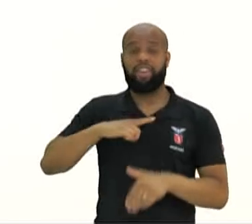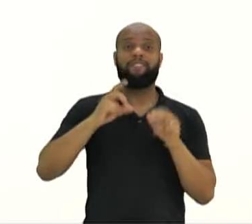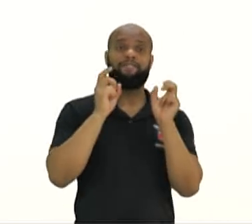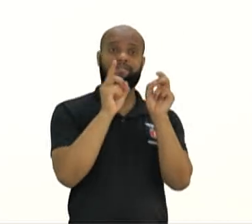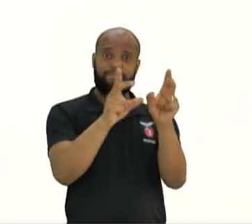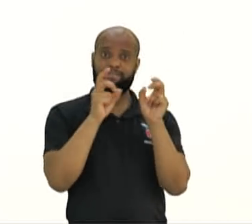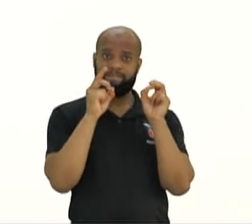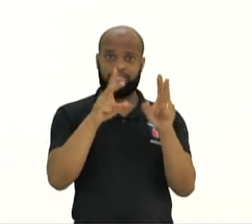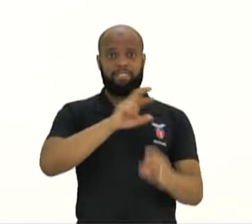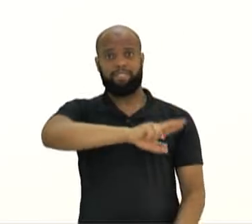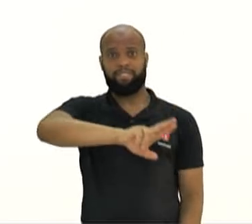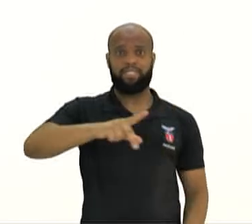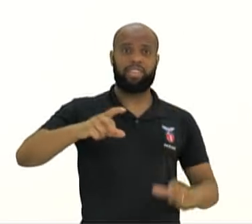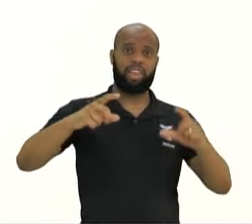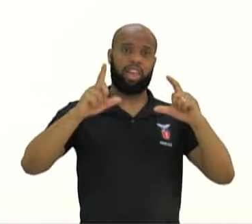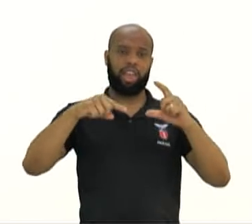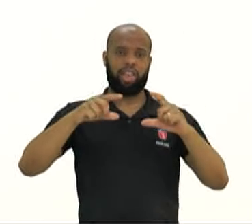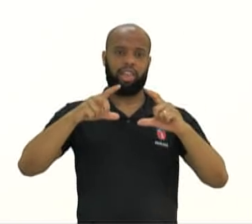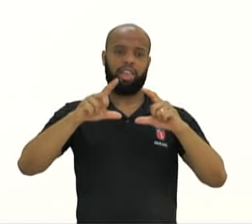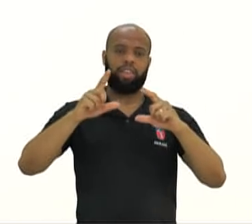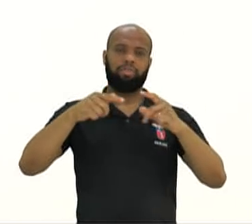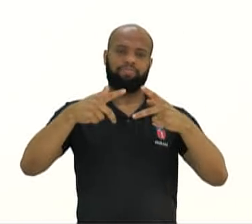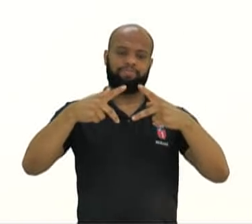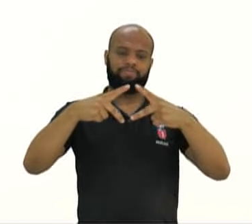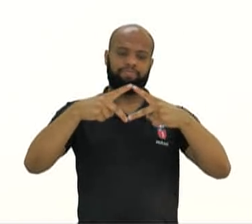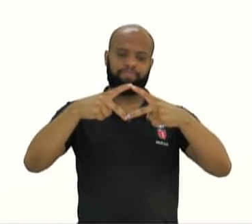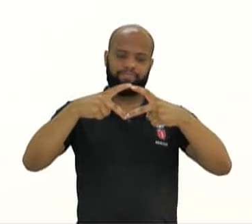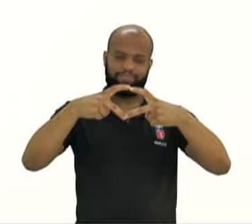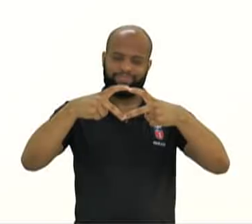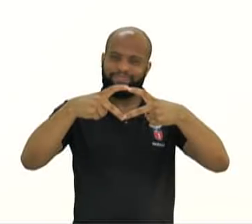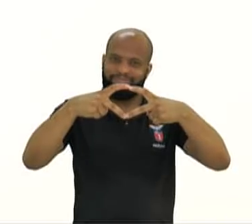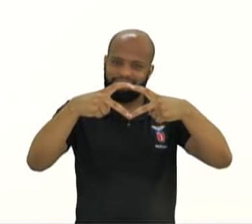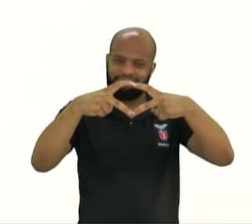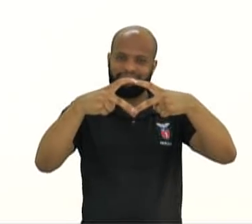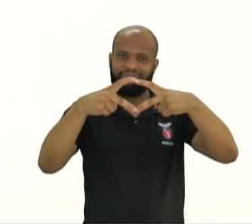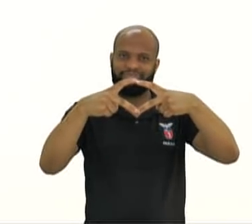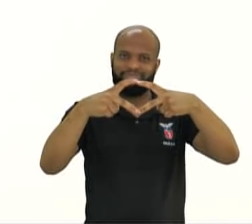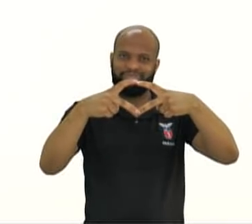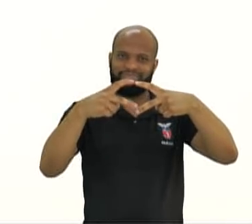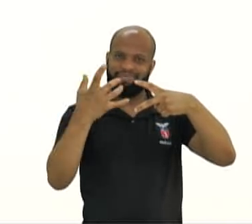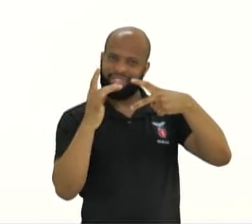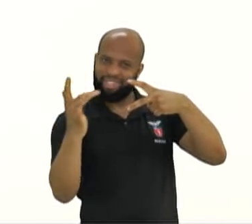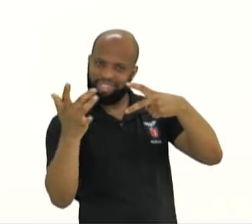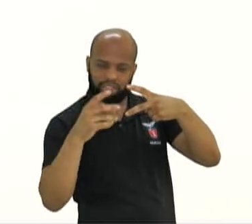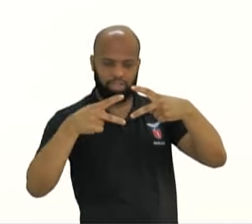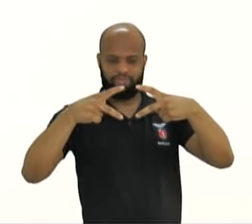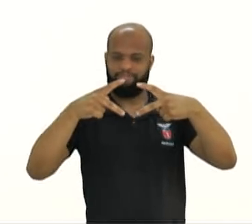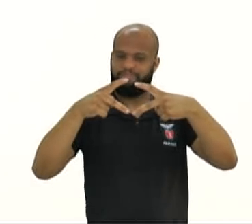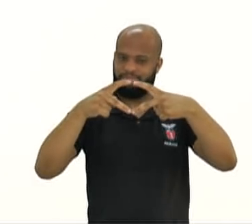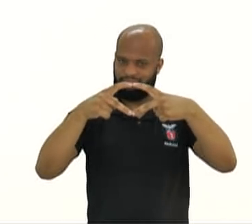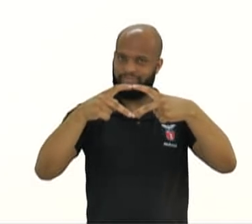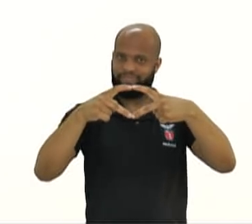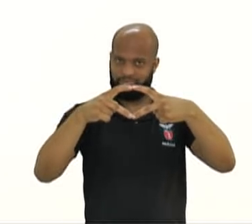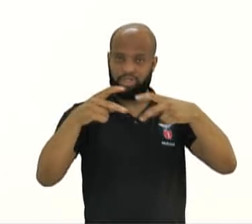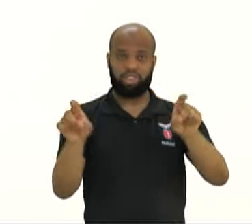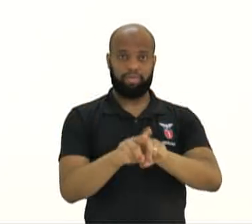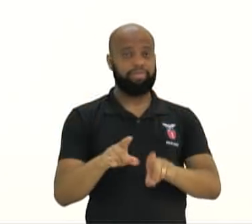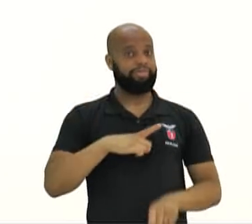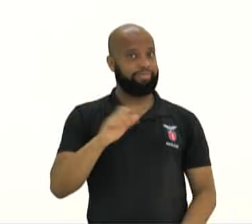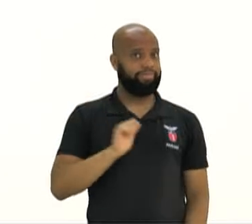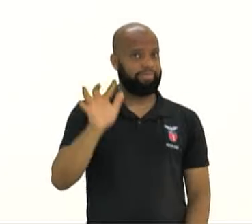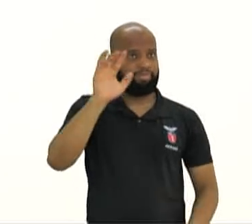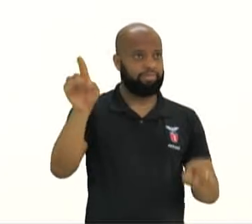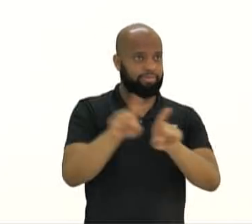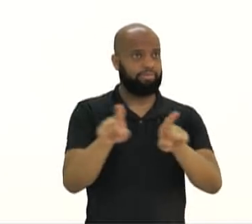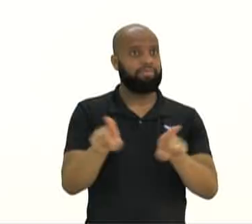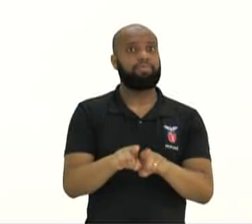exportadora mundial de diamantes. Pô, assim, o diamante já tem um valor agregado, são produtos que têm alto preço, né?